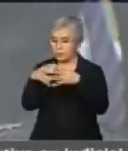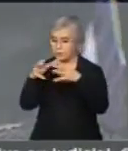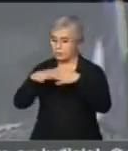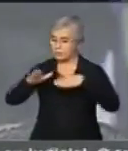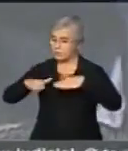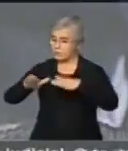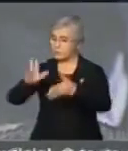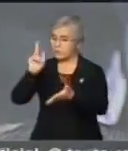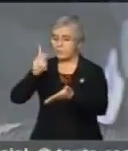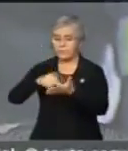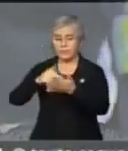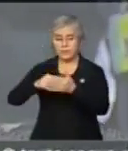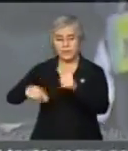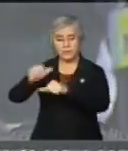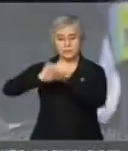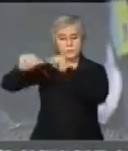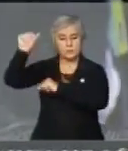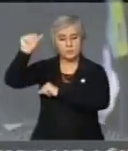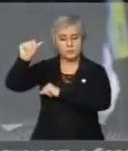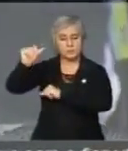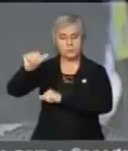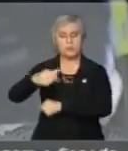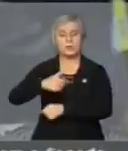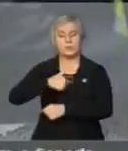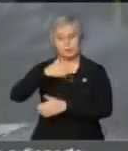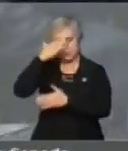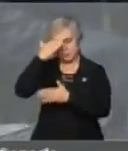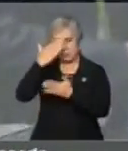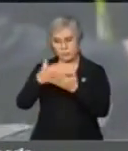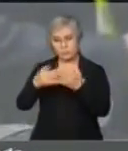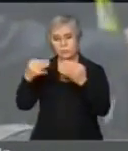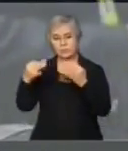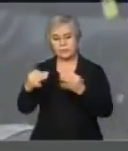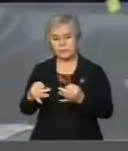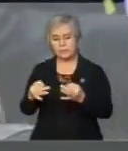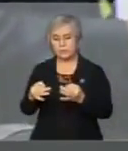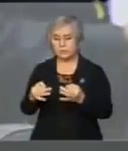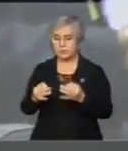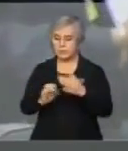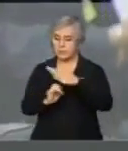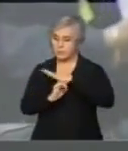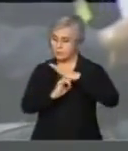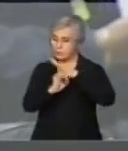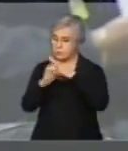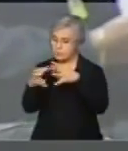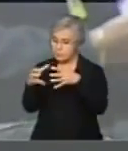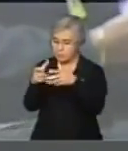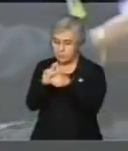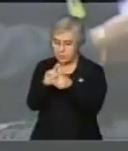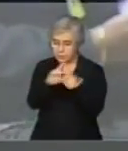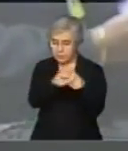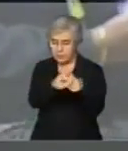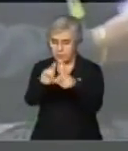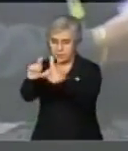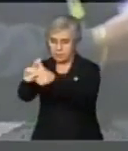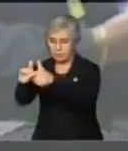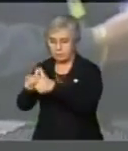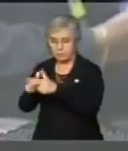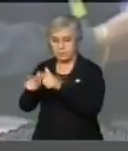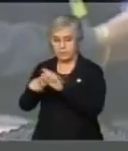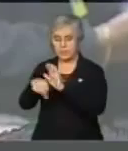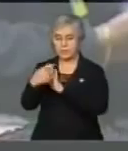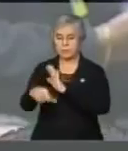uma realidade, eu tenho certeza que para esses pequenos empreendimentos, o